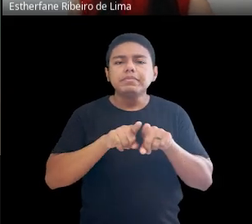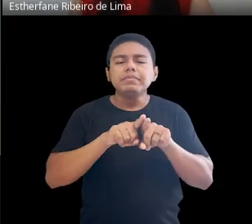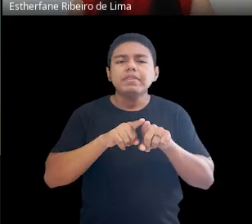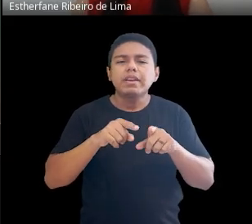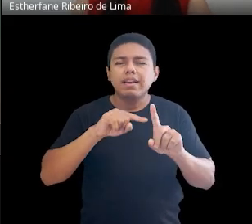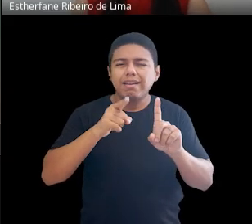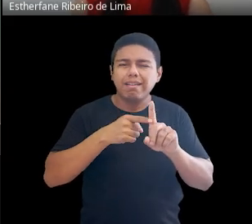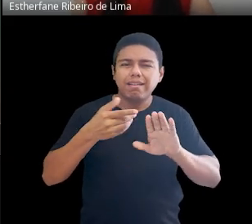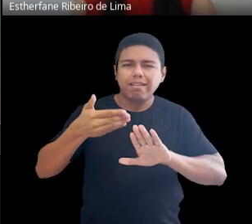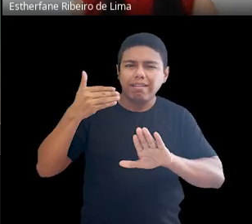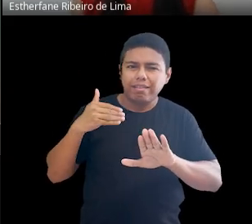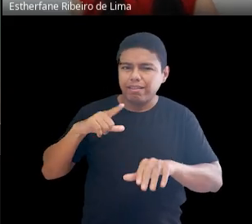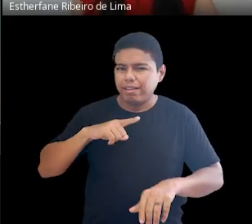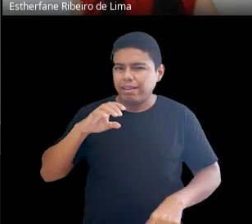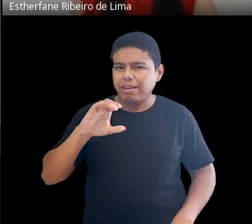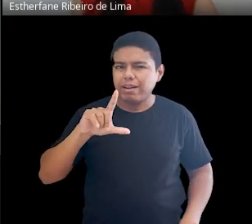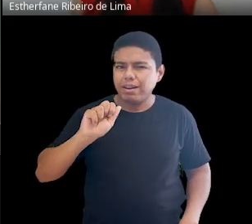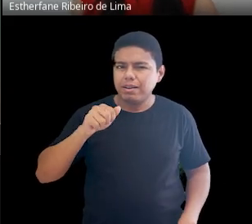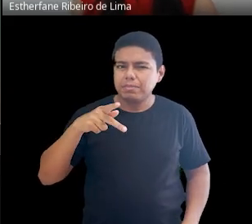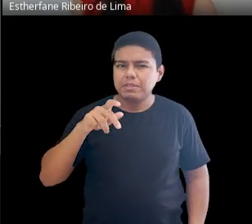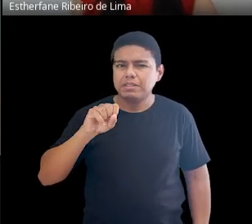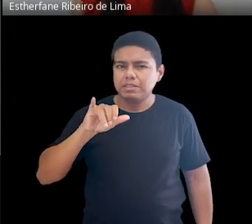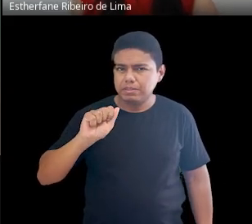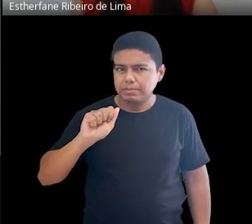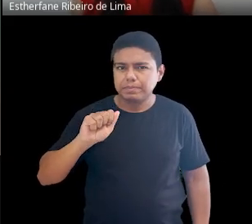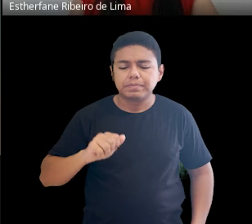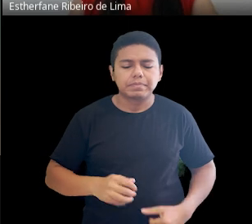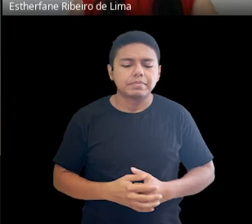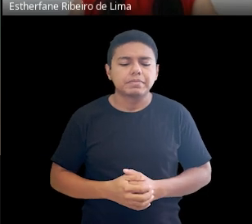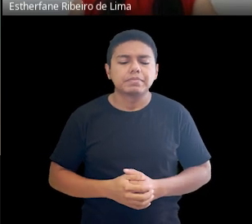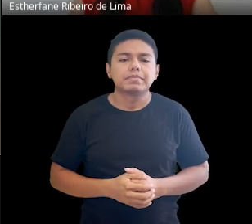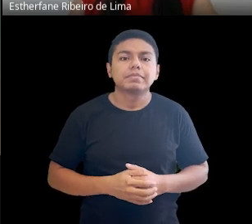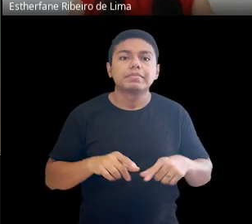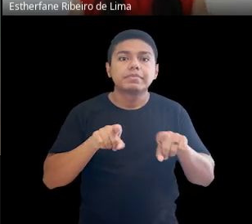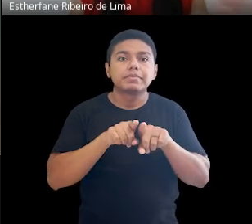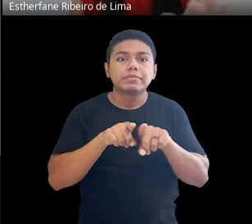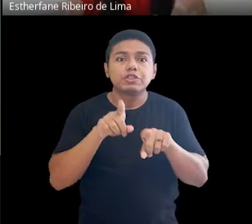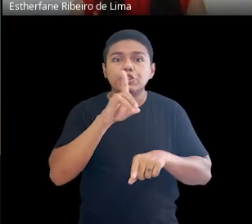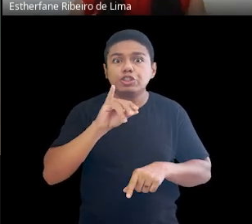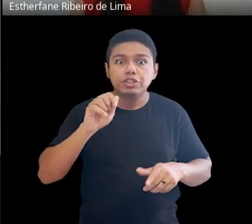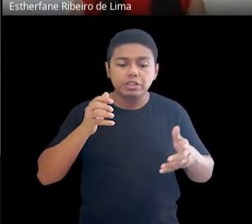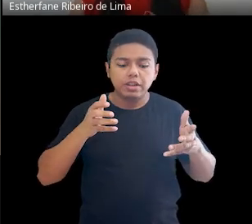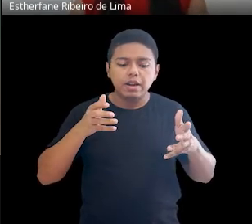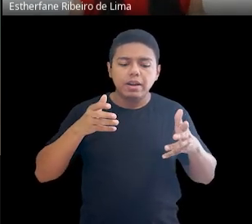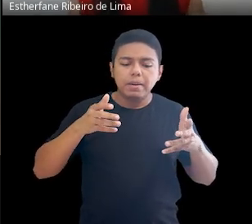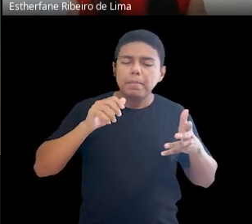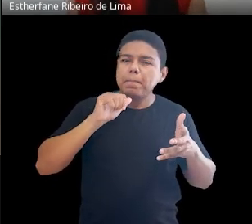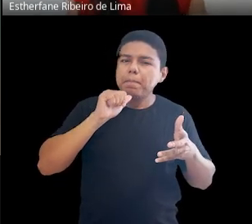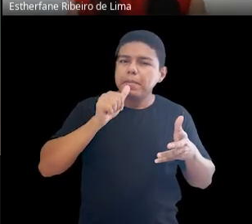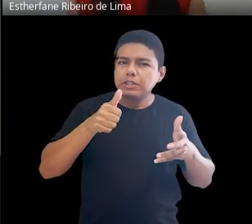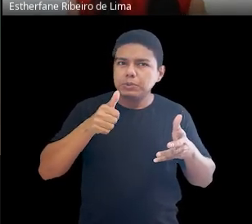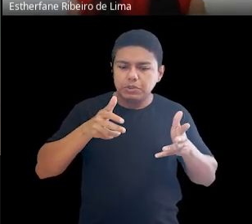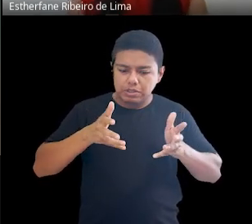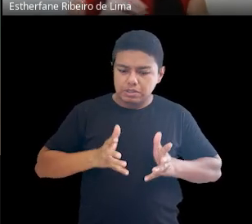anterior? Sobre os antecedentes obstétricos, a data da última menstruação, lembrando que a data da